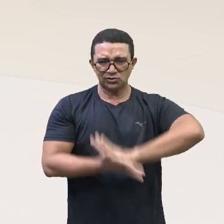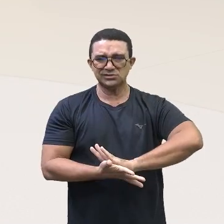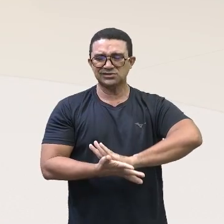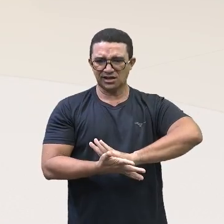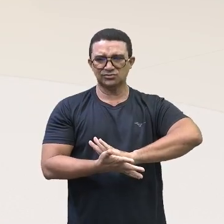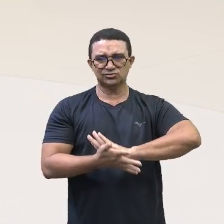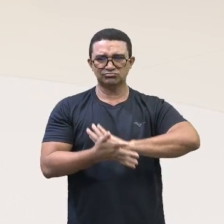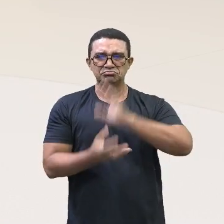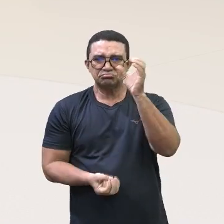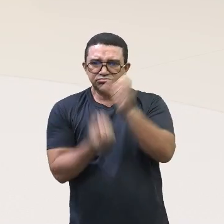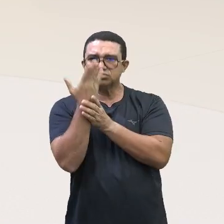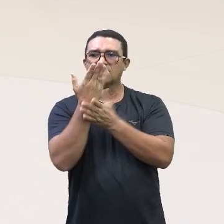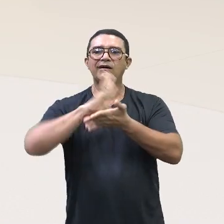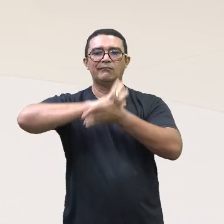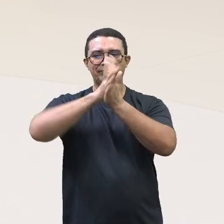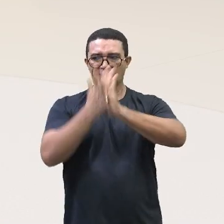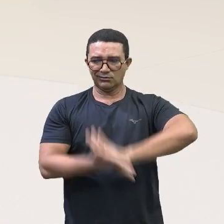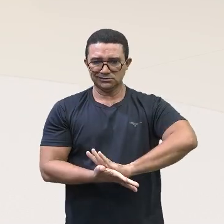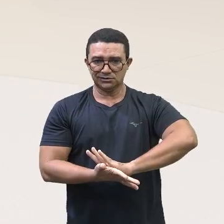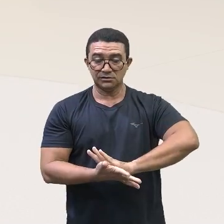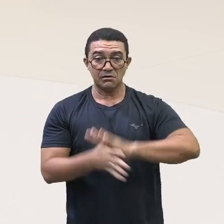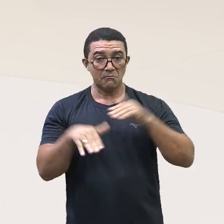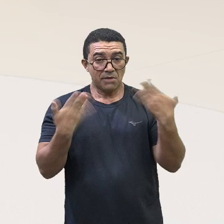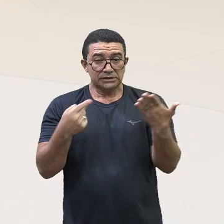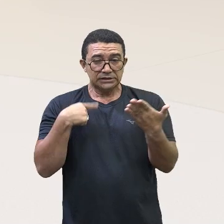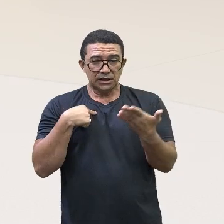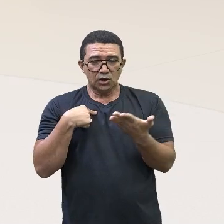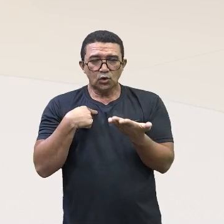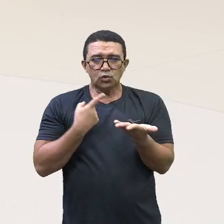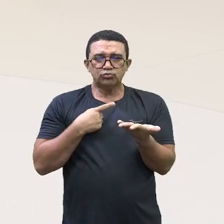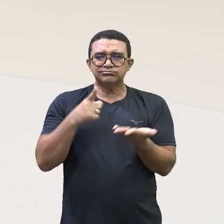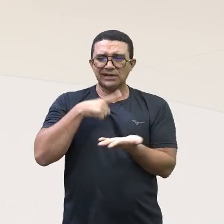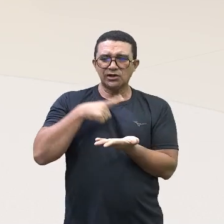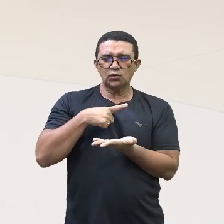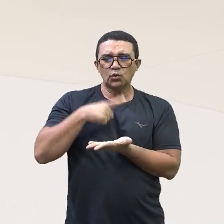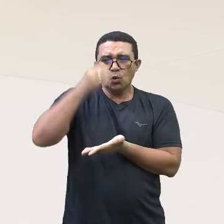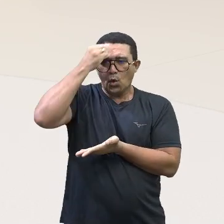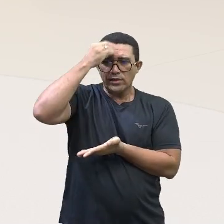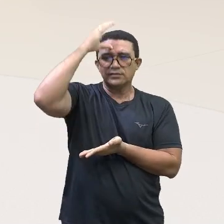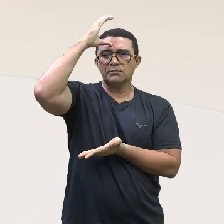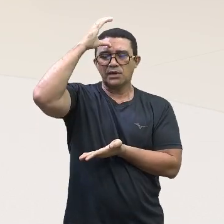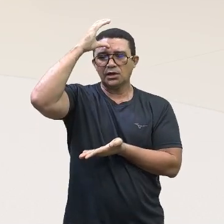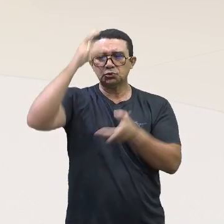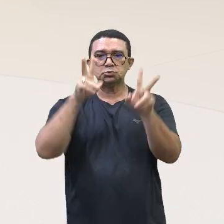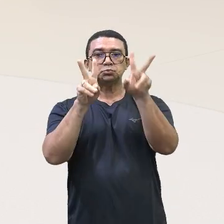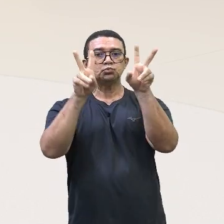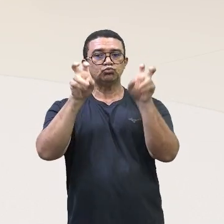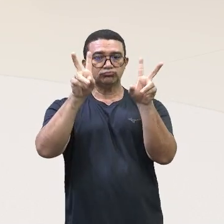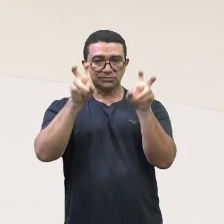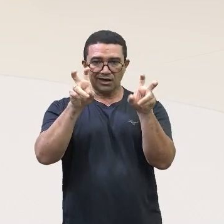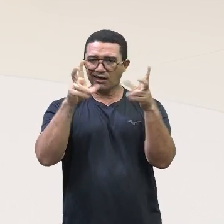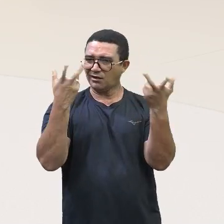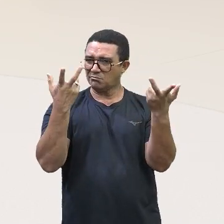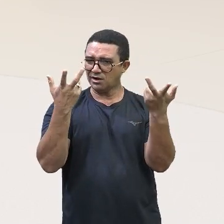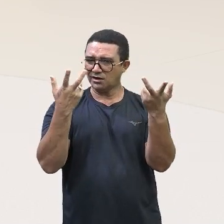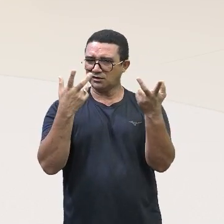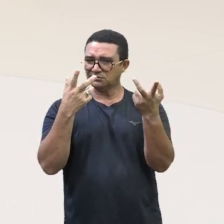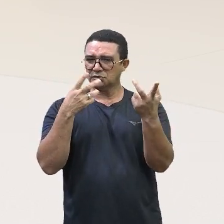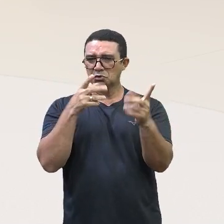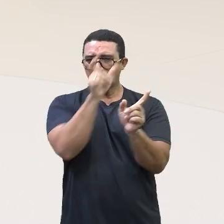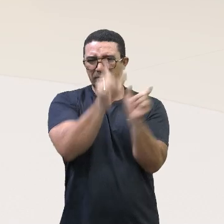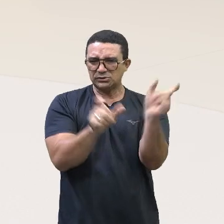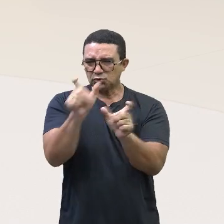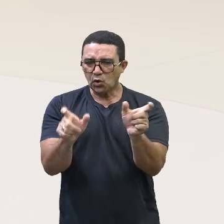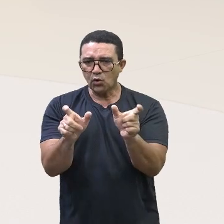que preconceitos, né? Mas quando eu tenho conhecimento de fato, de determinado assunto, tema, objeto,